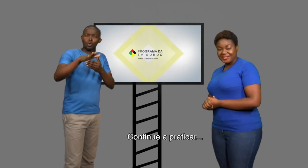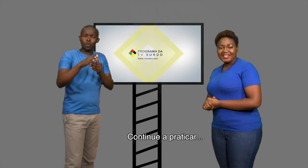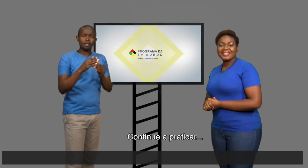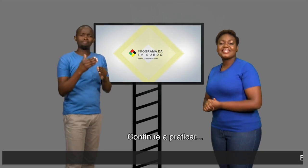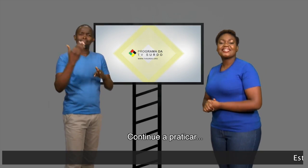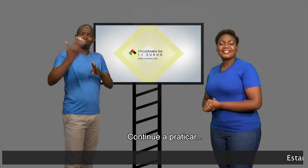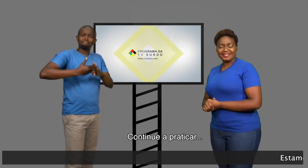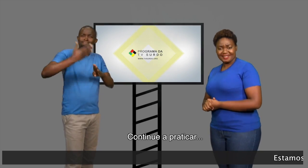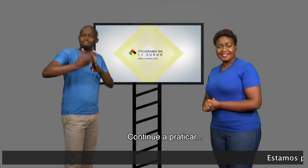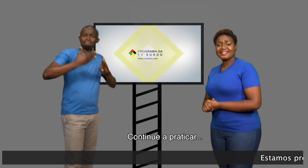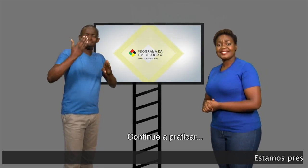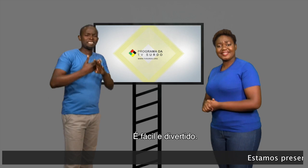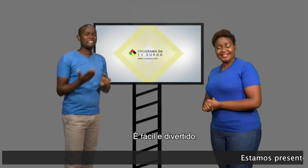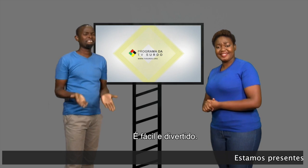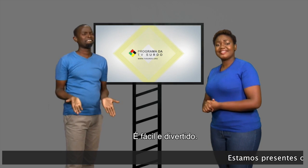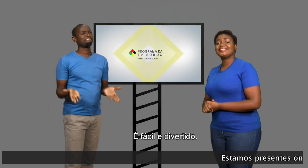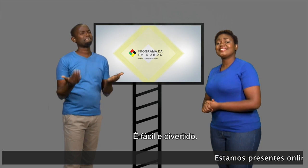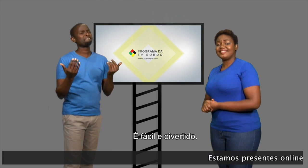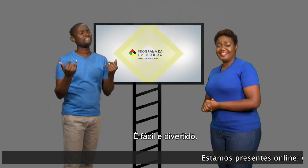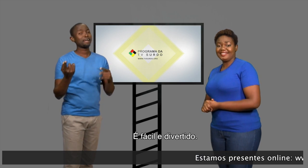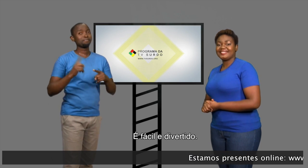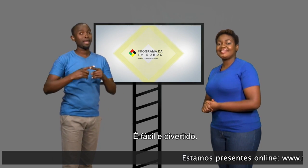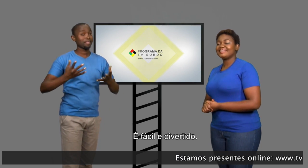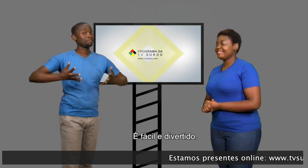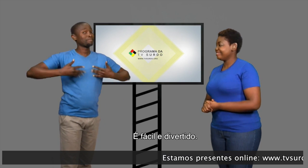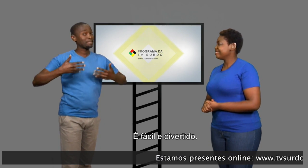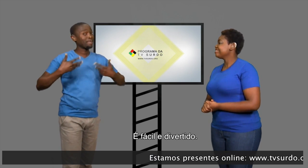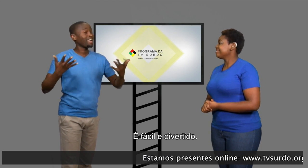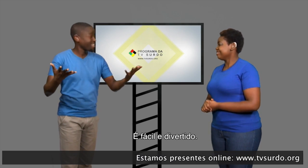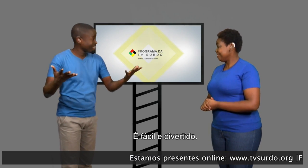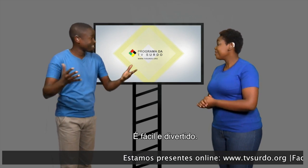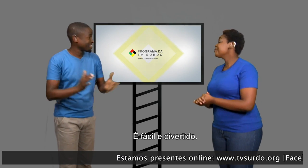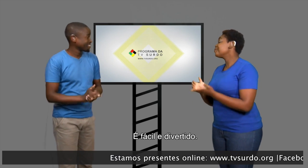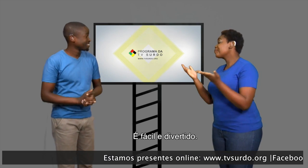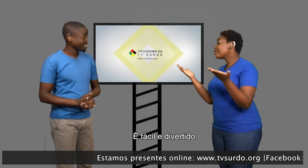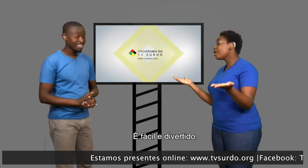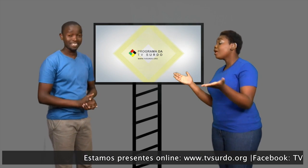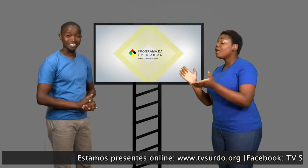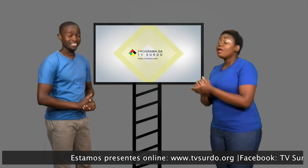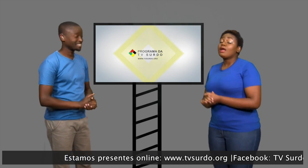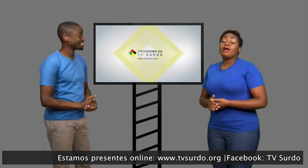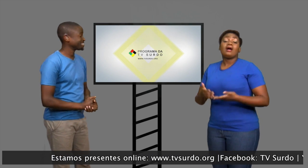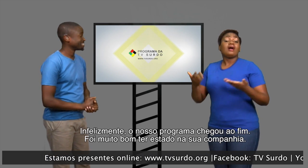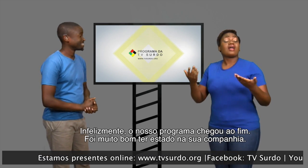Continue a praticar. É fácil e divertido.